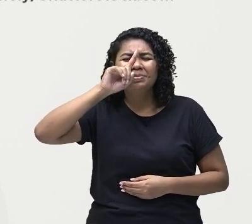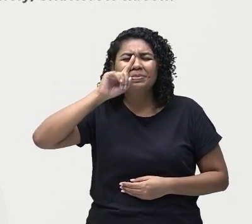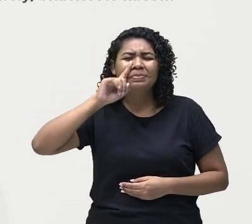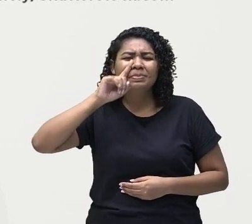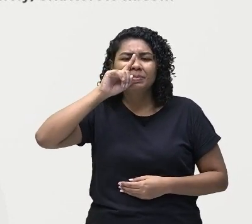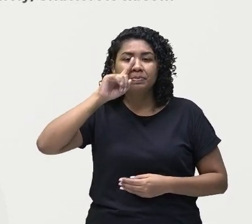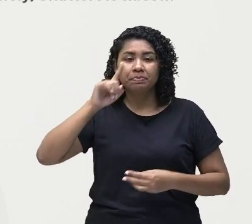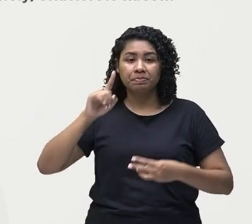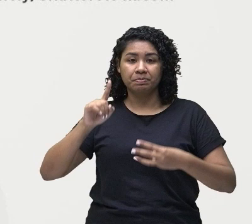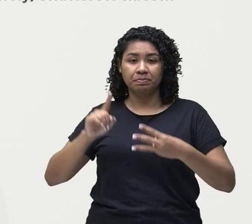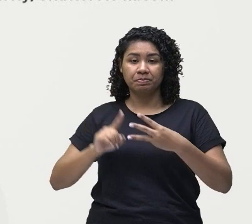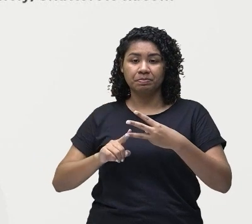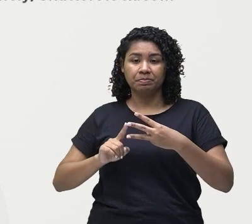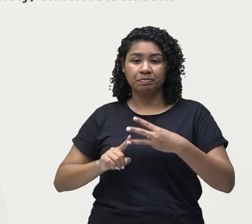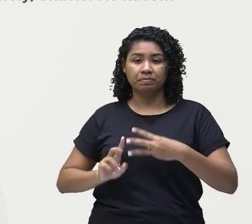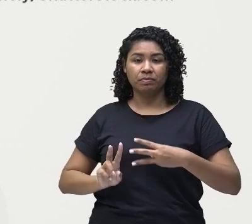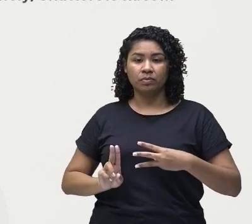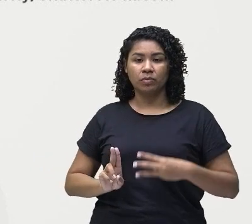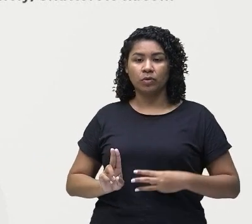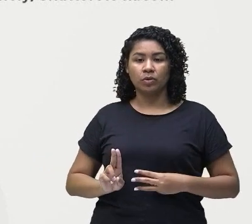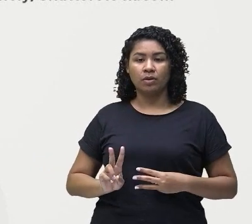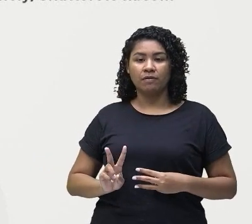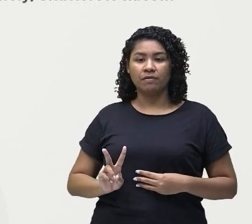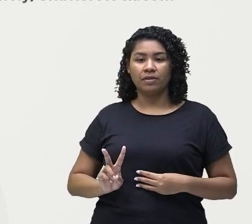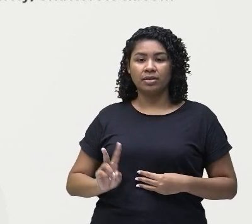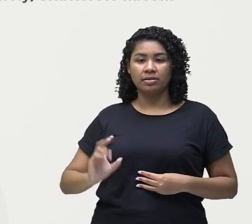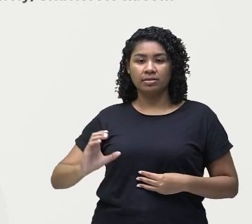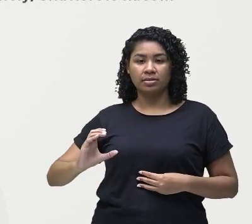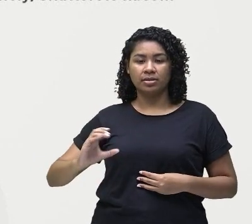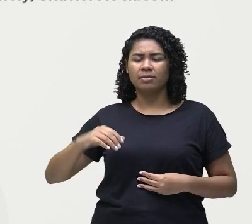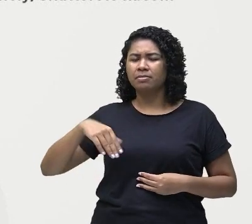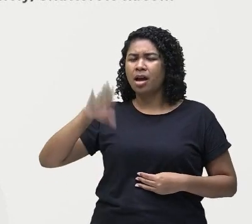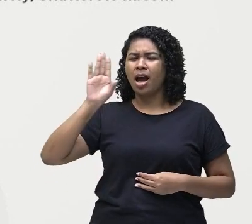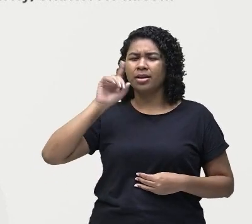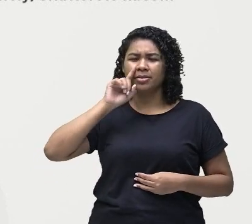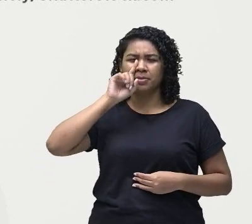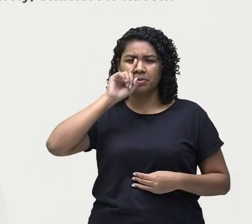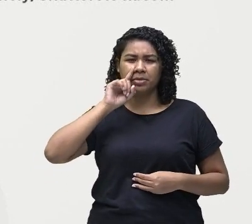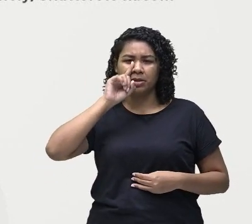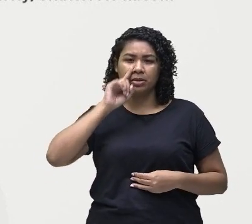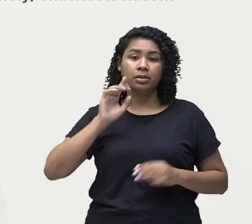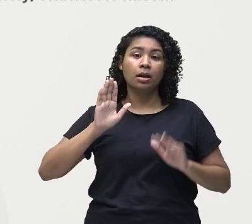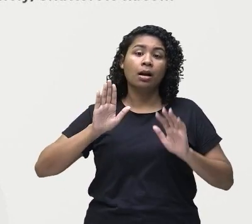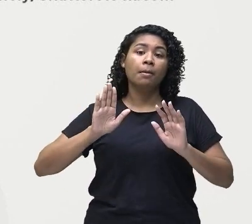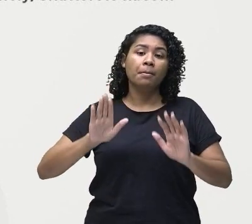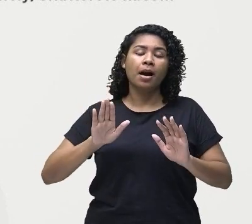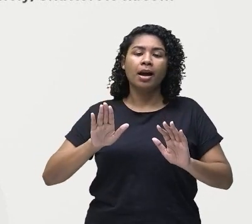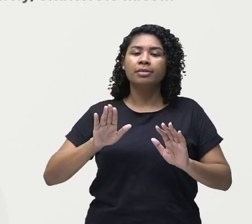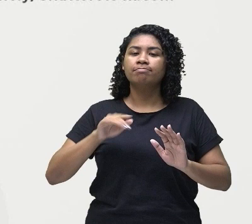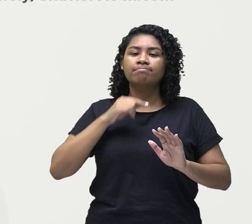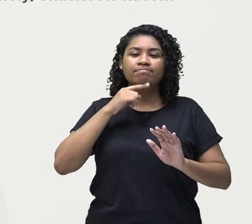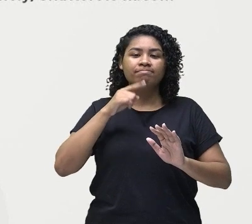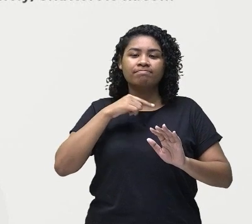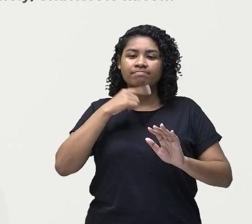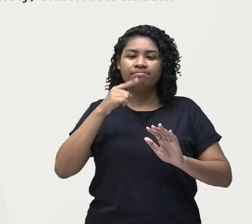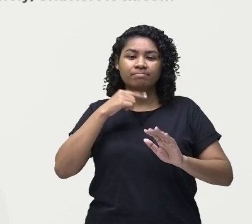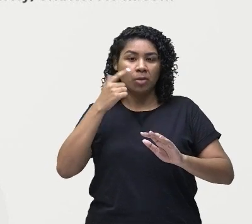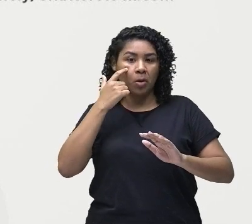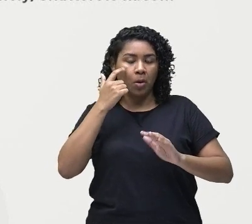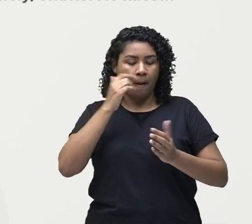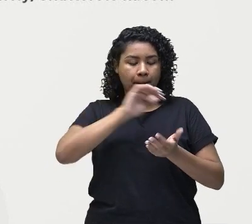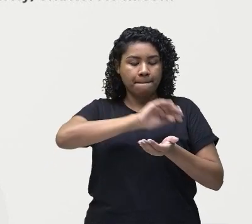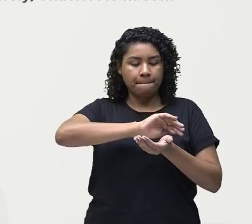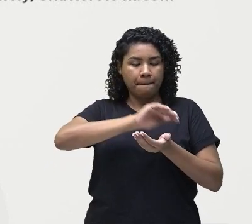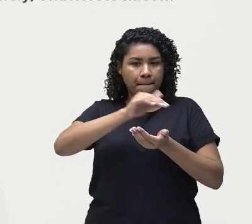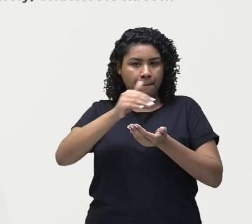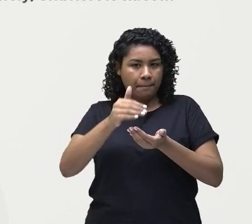a UVC, que felizmente não atinge a superfície terrestre porque é